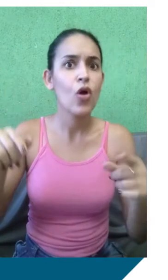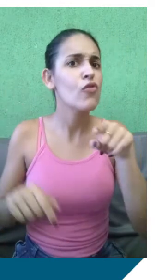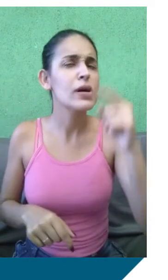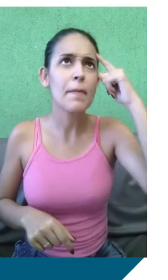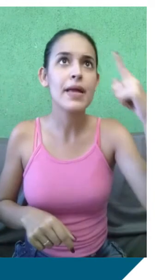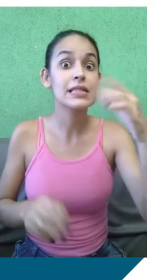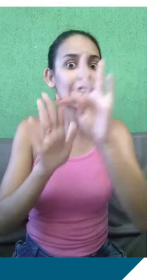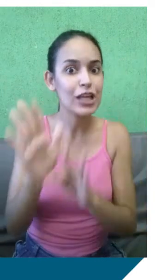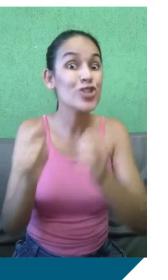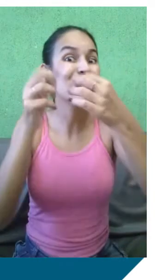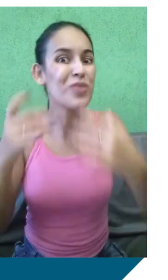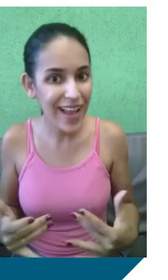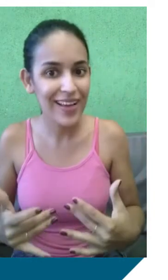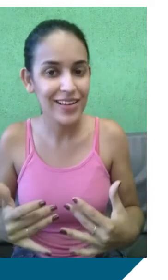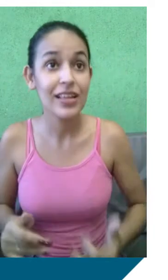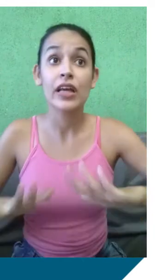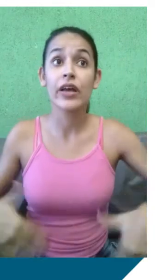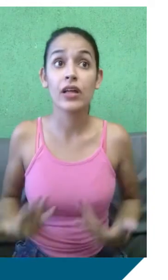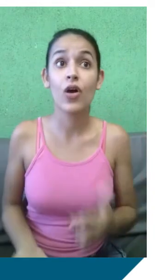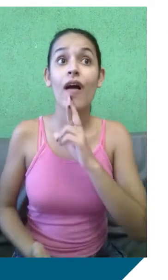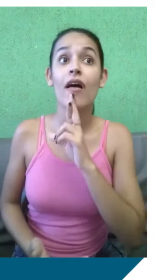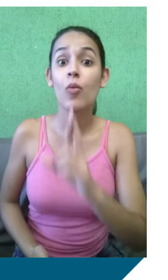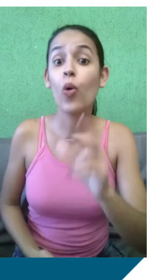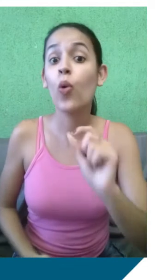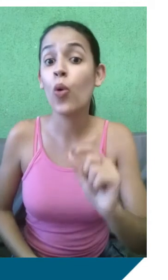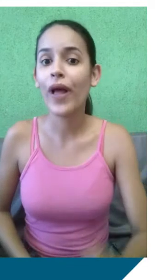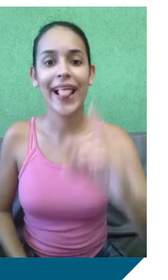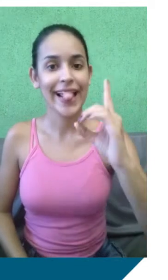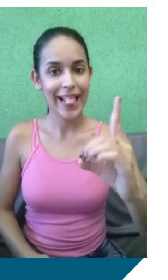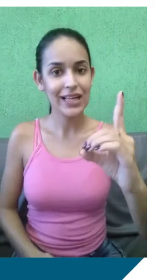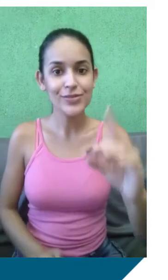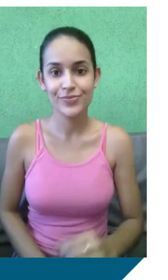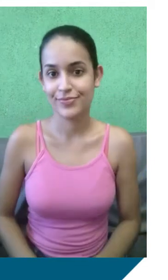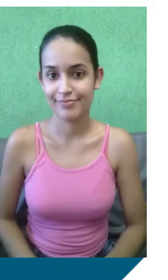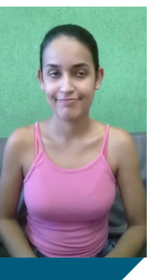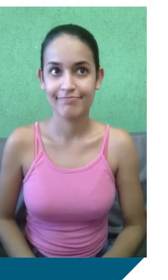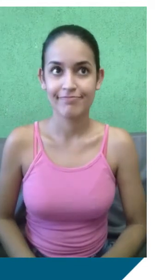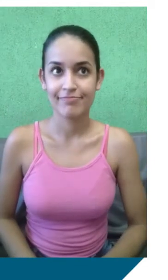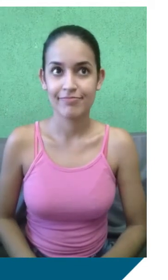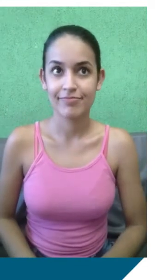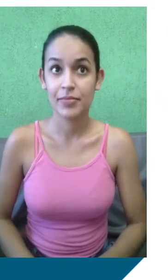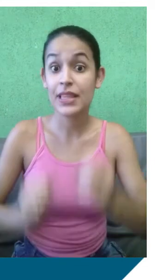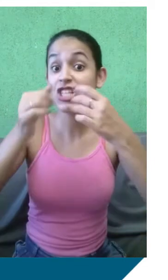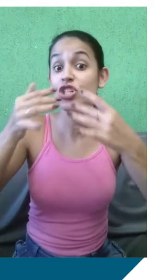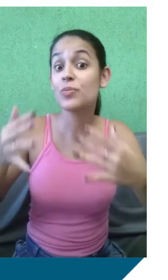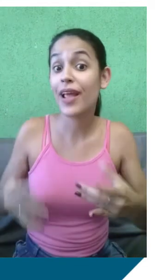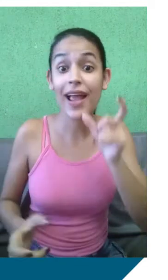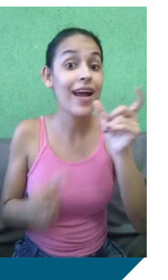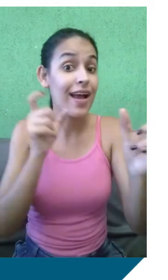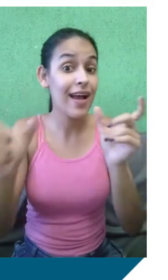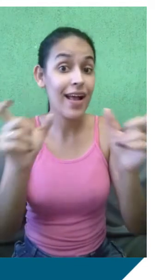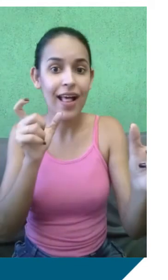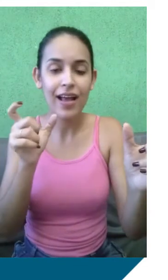que de imediato nos leva à alternativa D, esclarecer dois conceitos usados no senso comum.